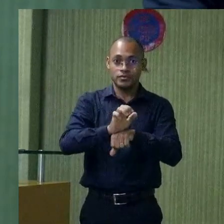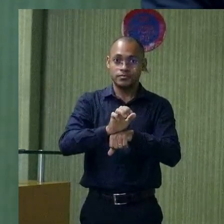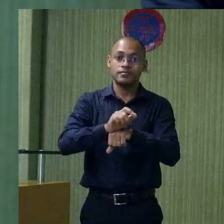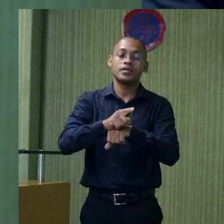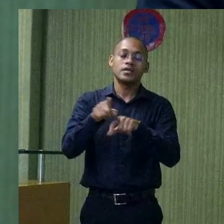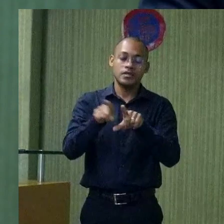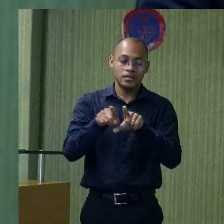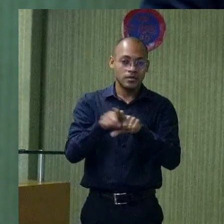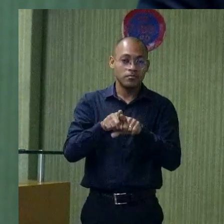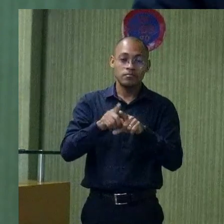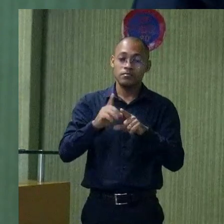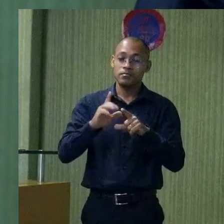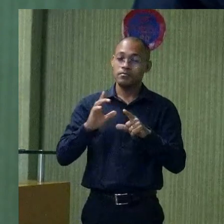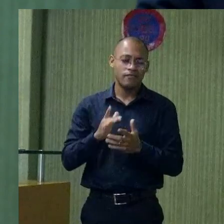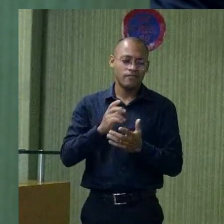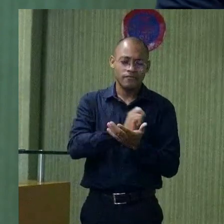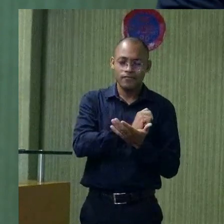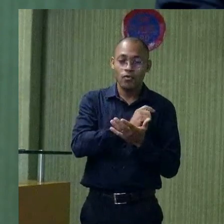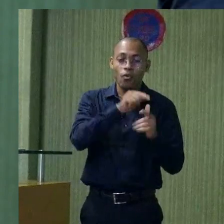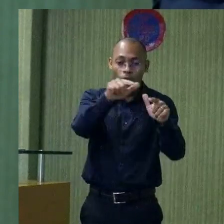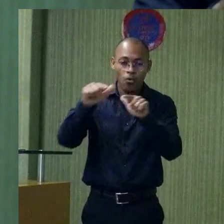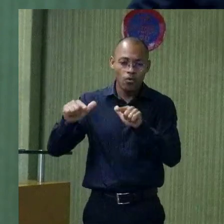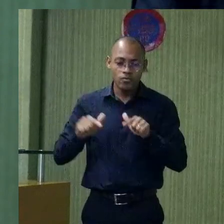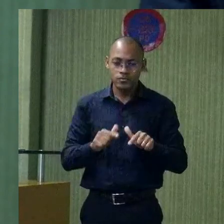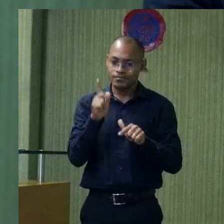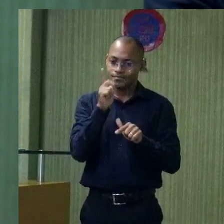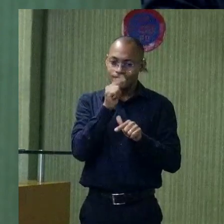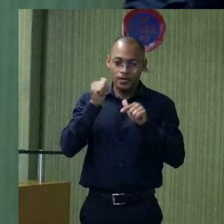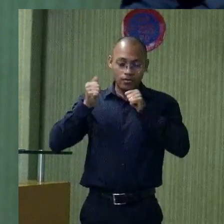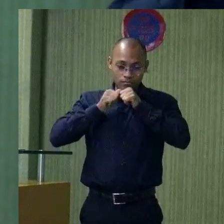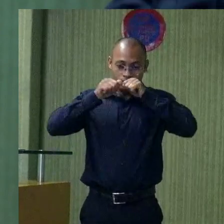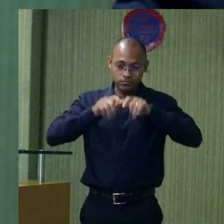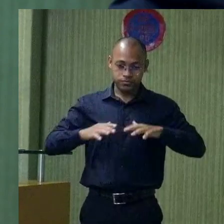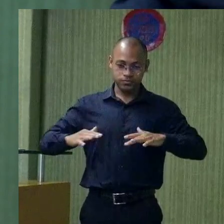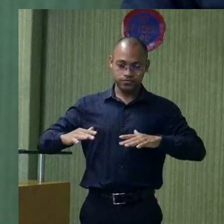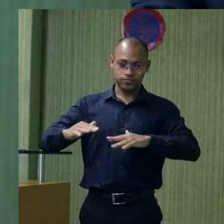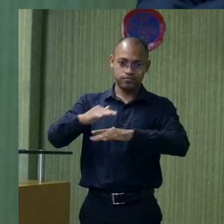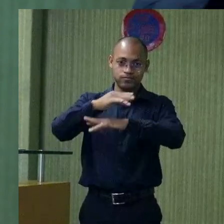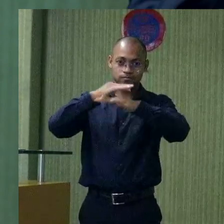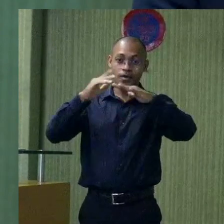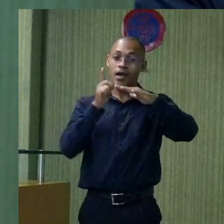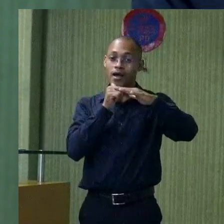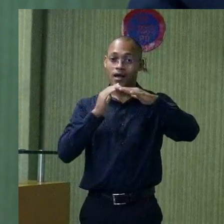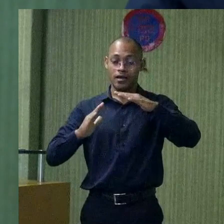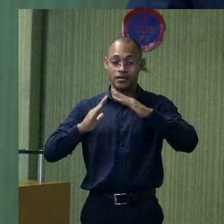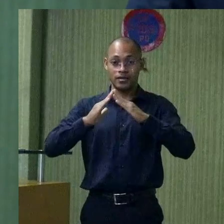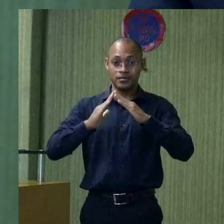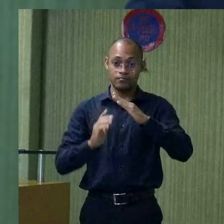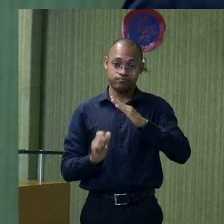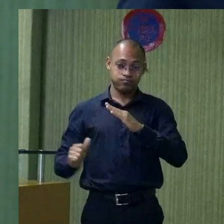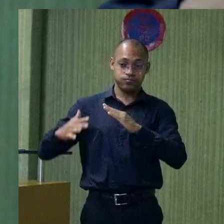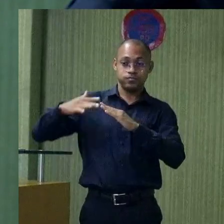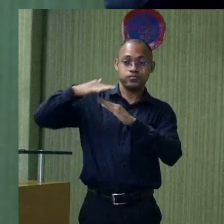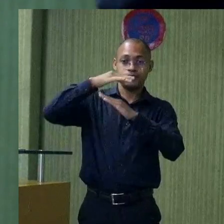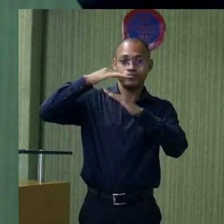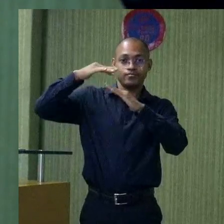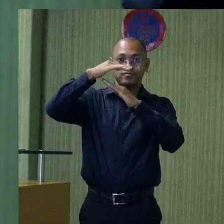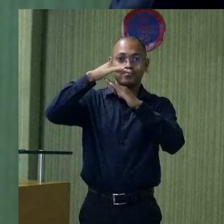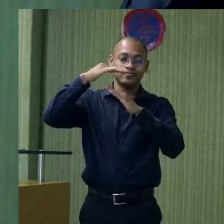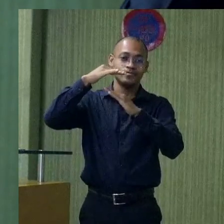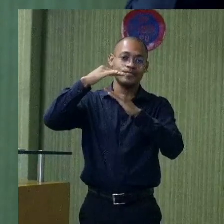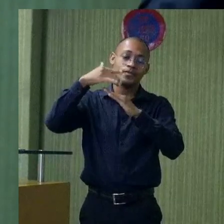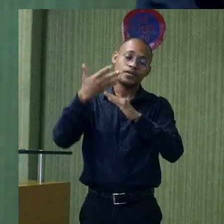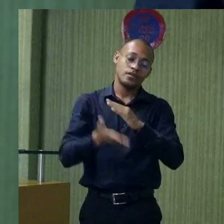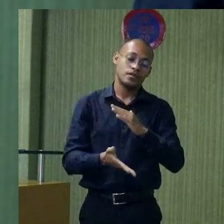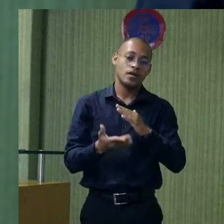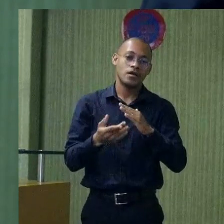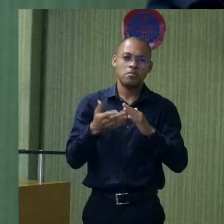atingida mesmo de perder as casas e de ter que se recolher em alojamentos temporários tanto que a sede da ubra chegou